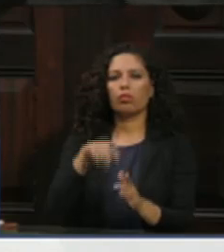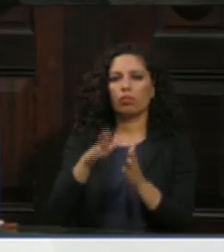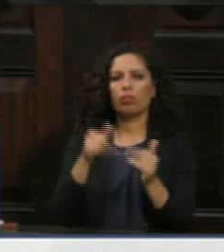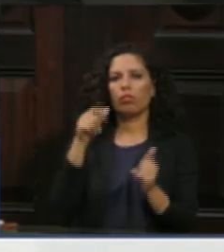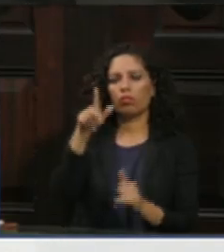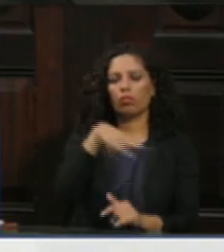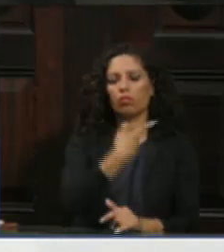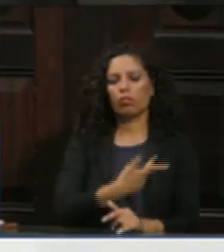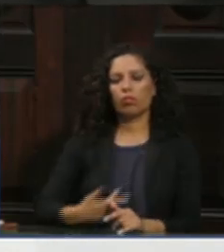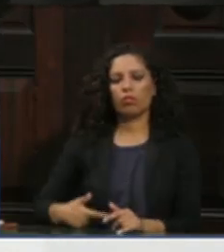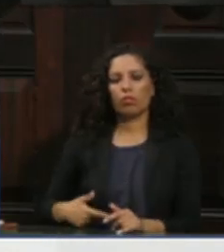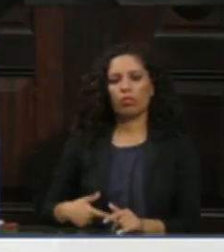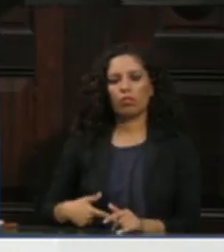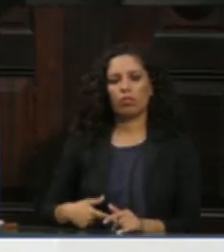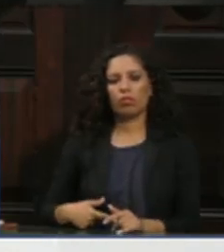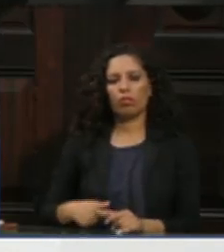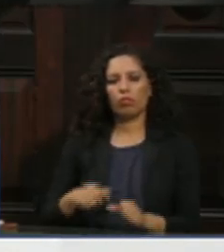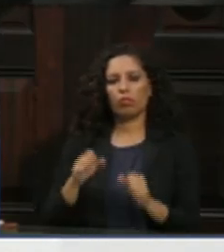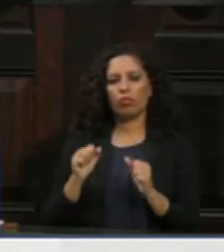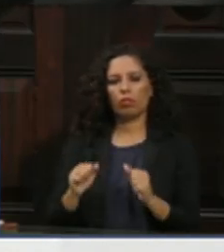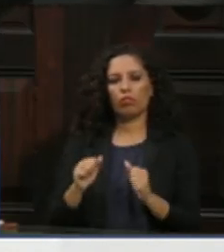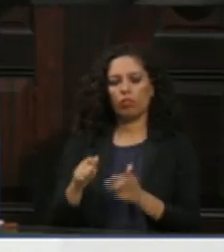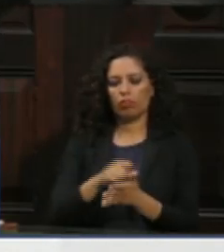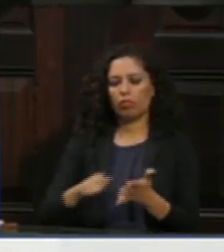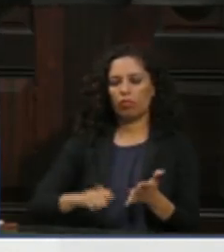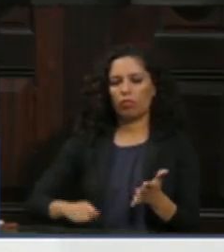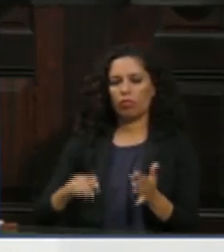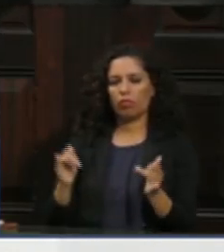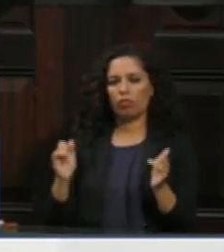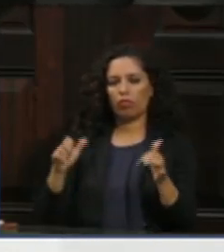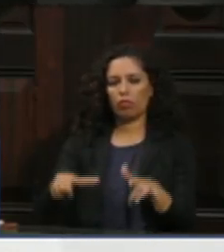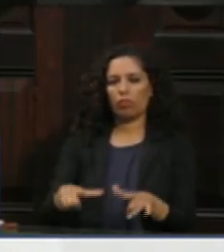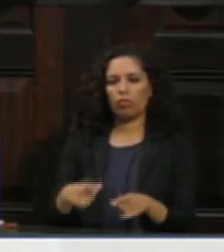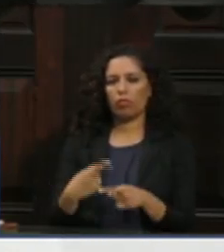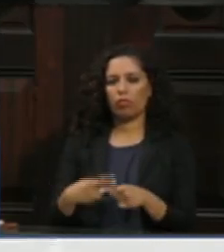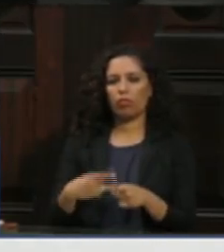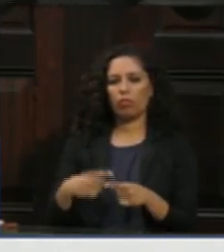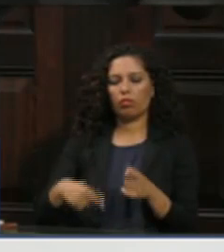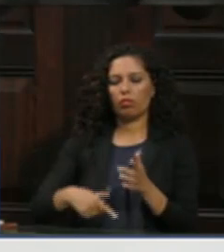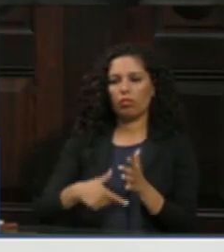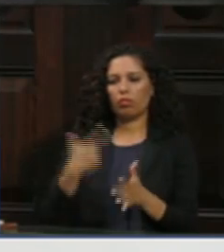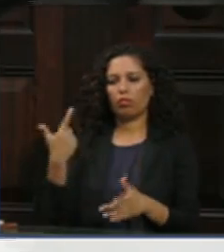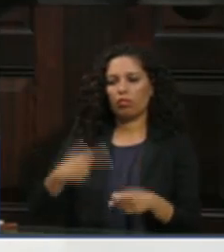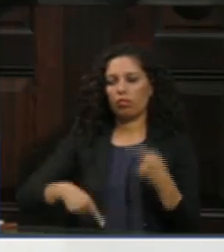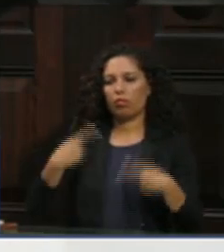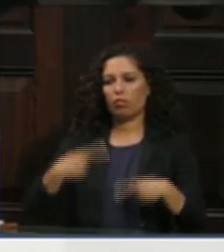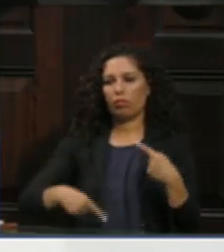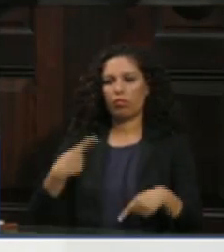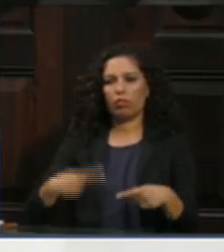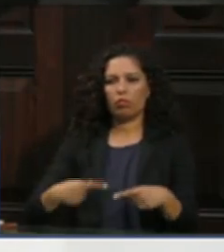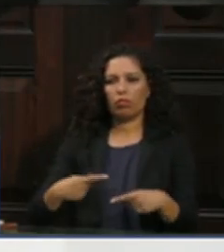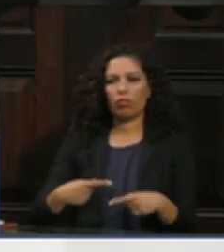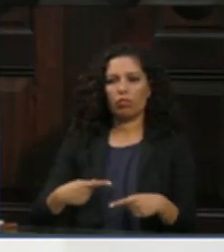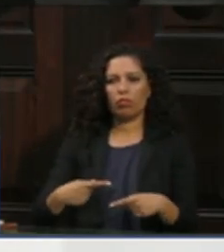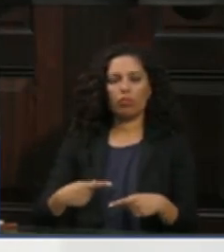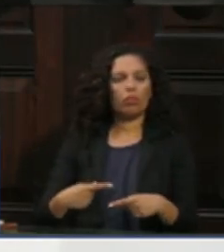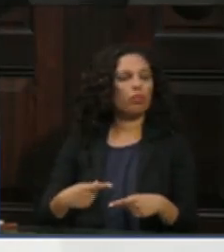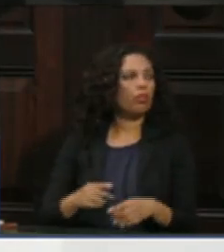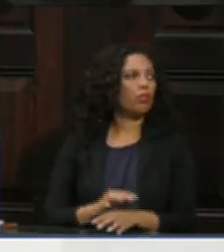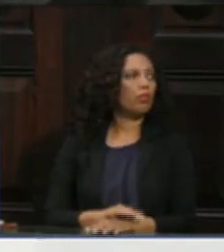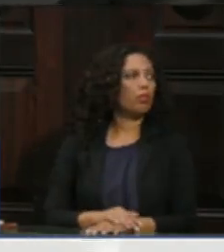Senhor presidente, quem fez a emenda foi a deputada Lucinha. Voto favorável